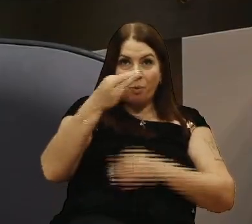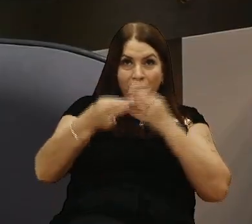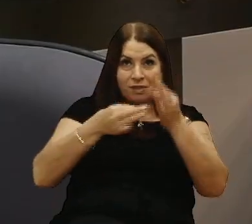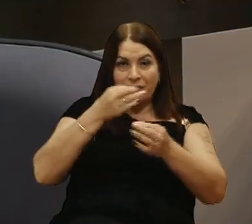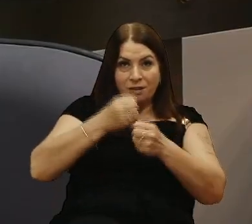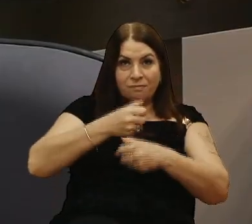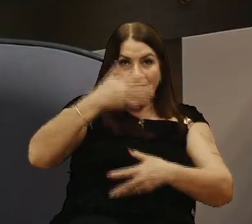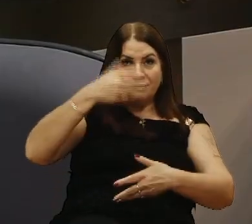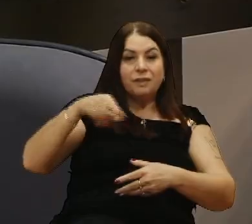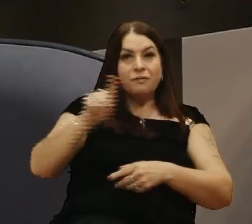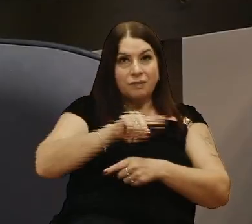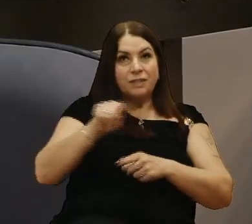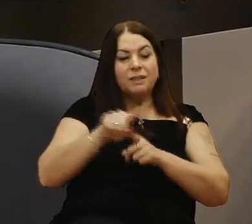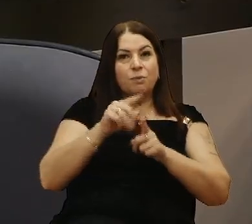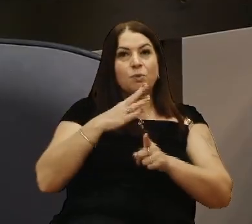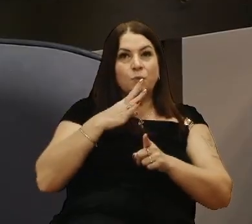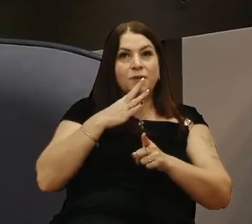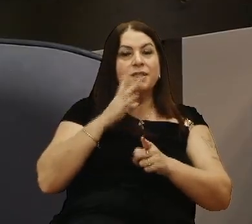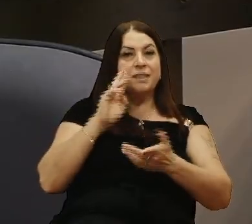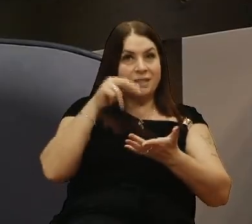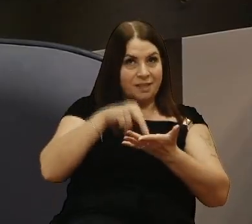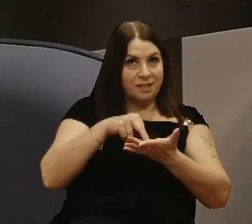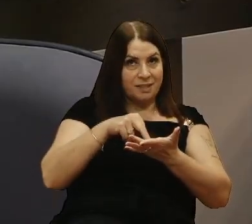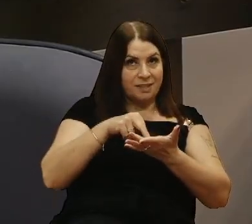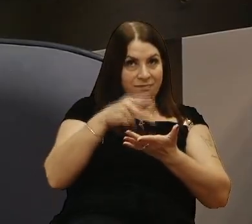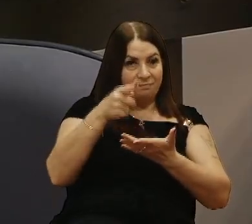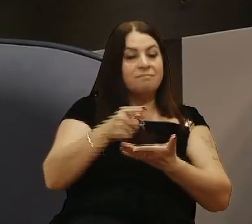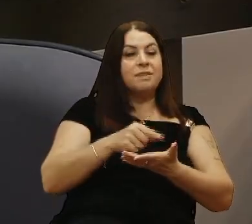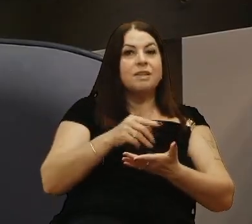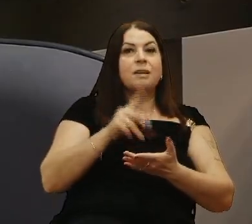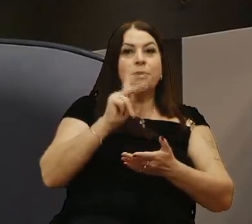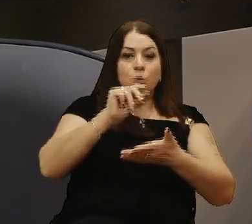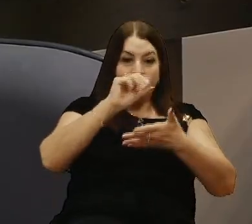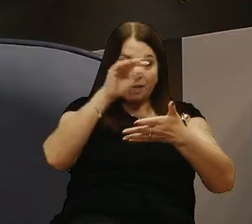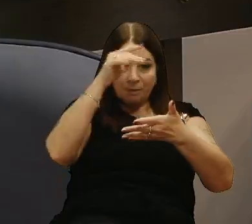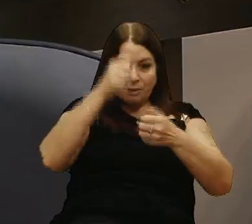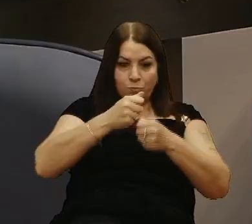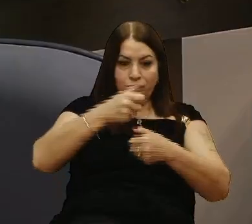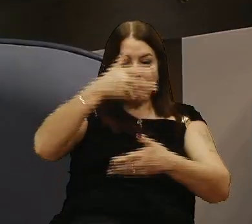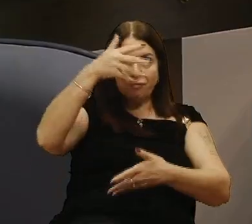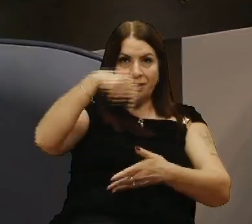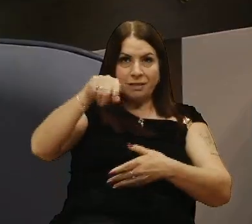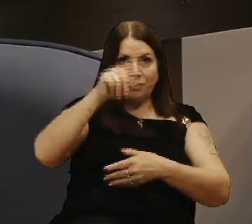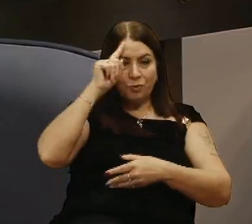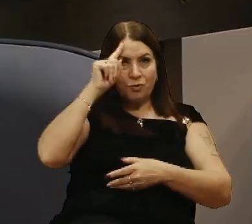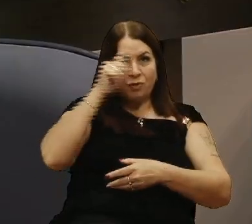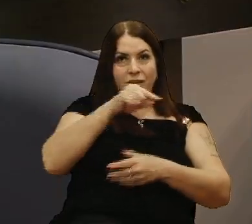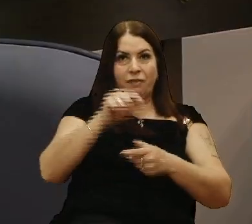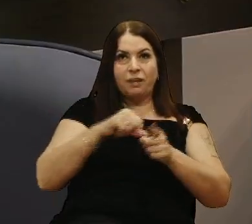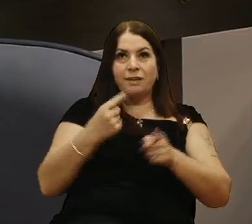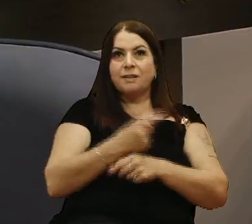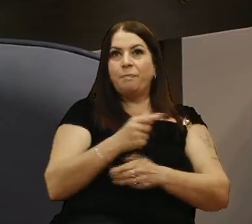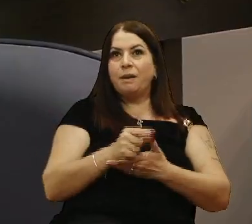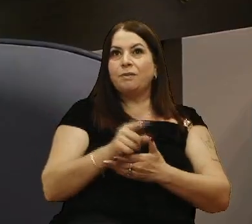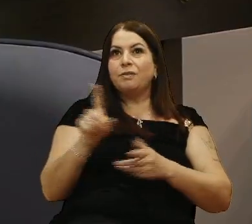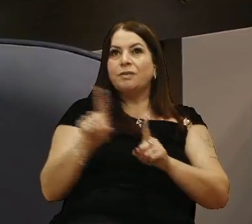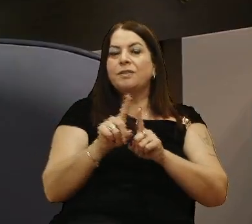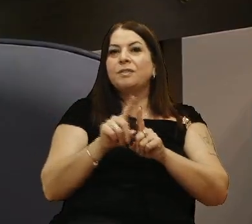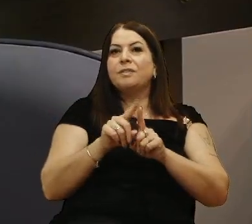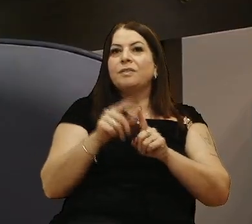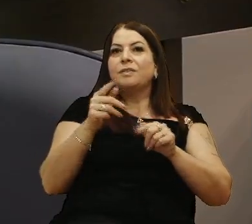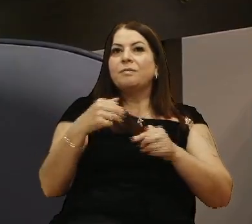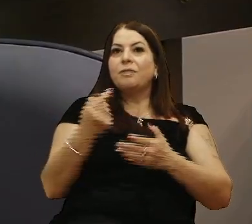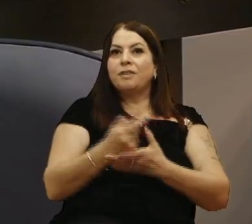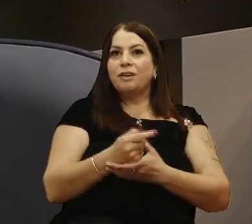aí talvez vocês iriam conhecer a realidade, que é o que as pessoas escrevem todos os dias lá no Instagram da Prefeitura, que a cidade está um caos,